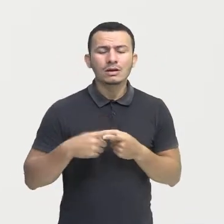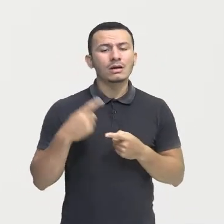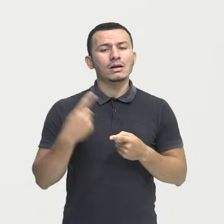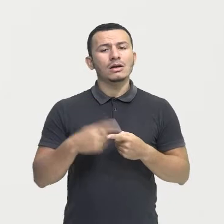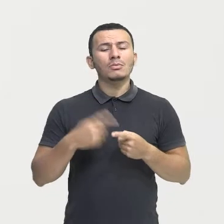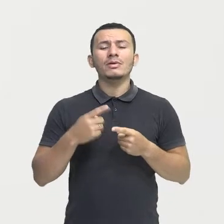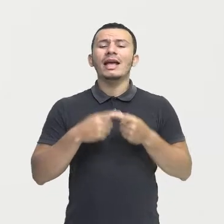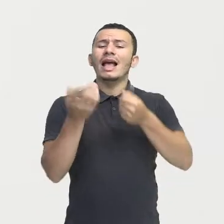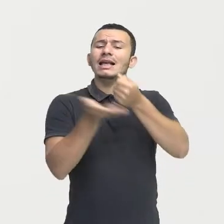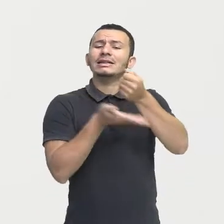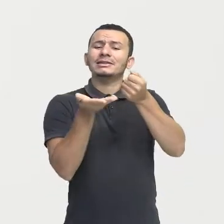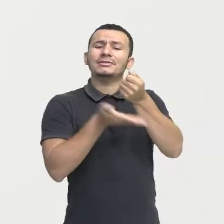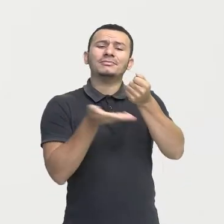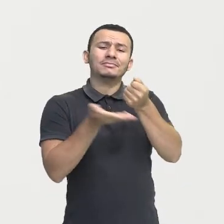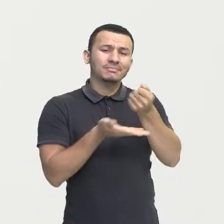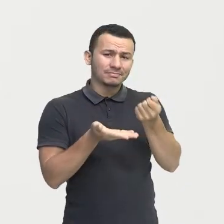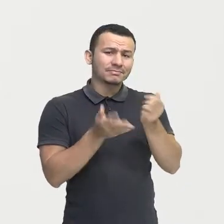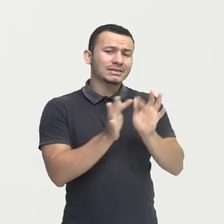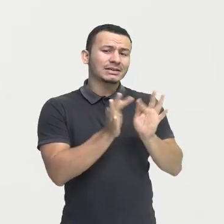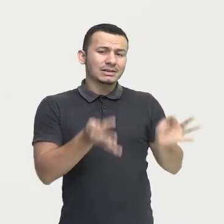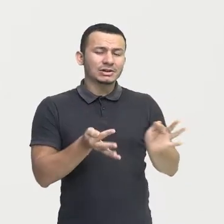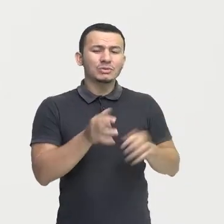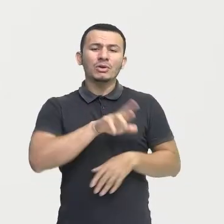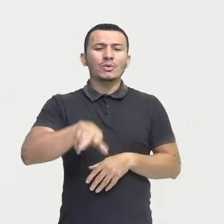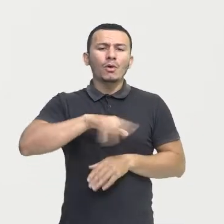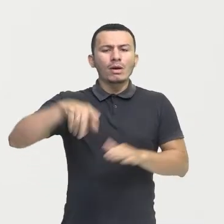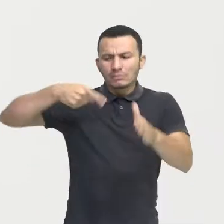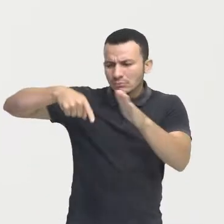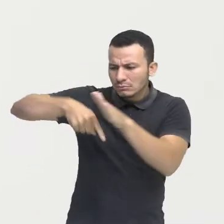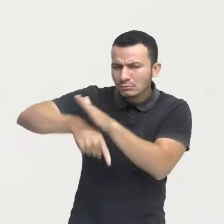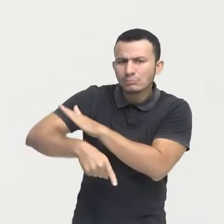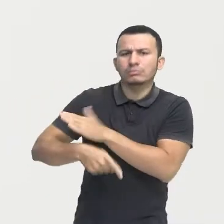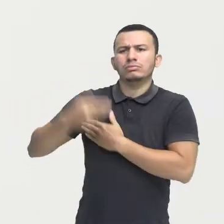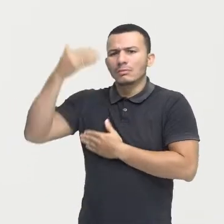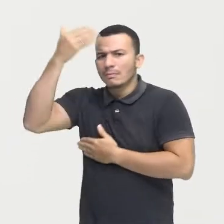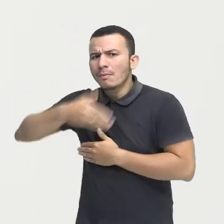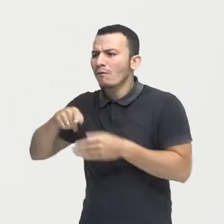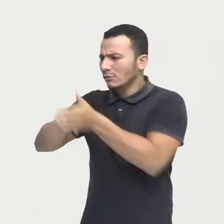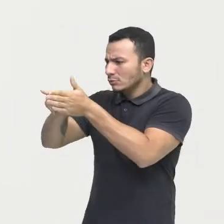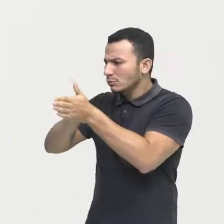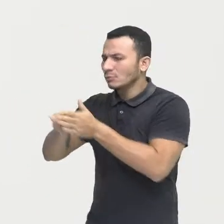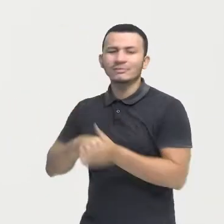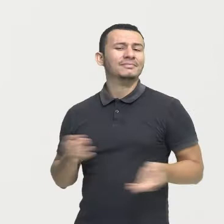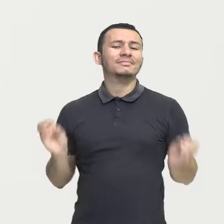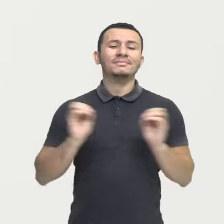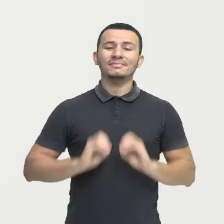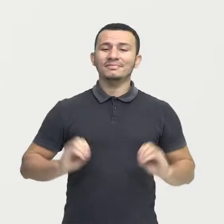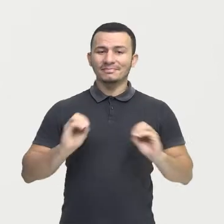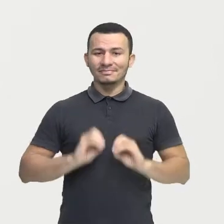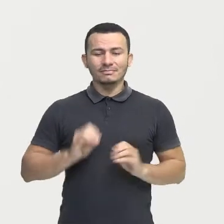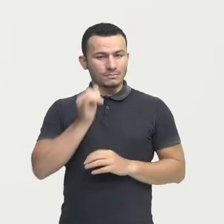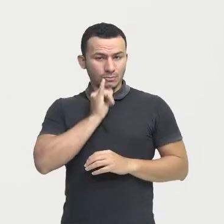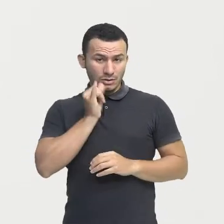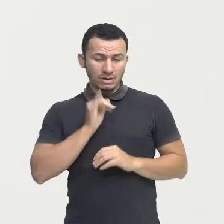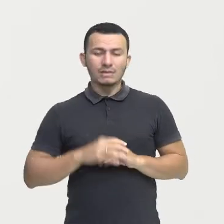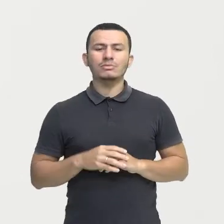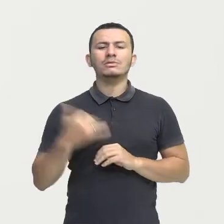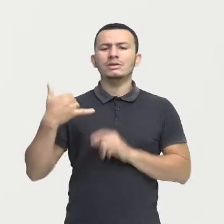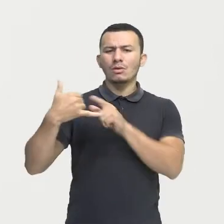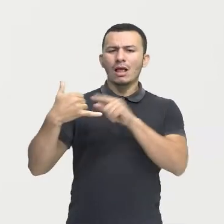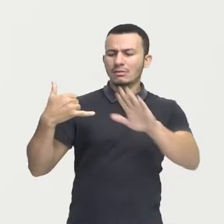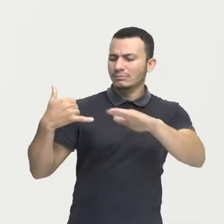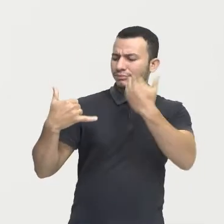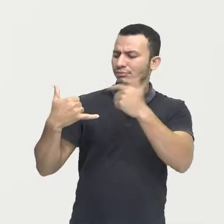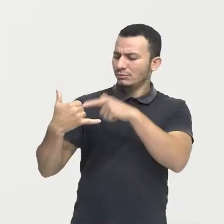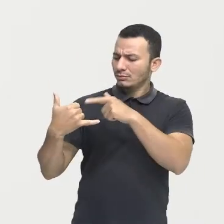Porque é superficial. Não é algo que vai a fundo, que aprofunda. Você lê uma mensagem ali no seu